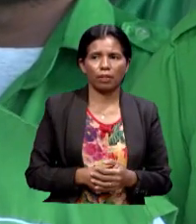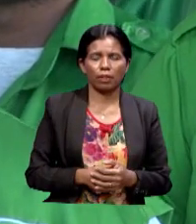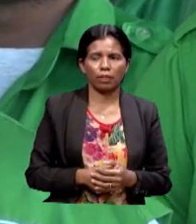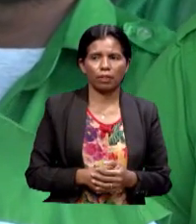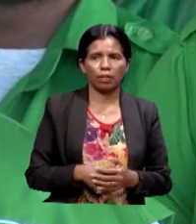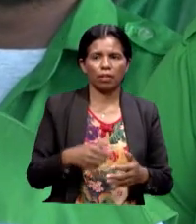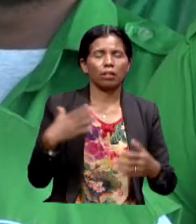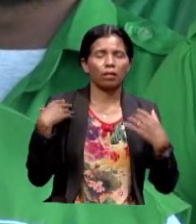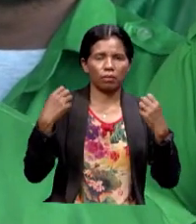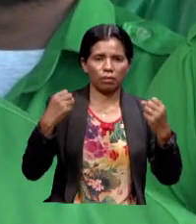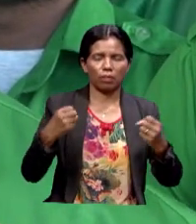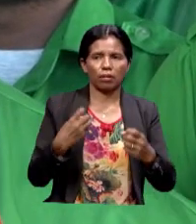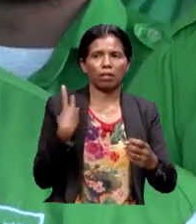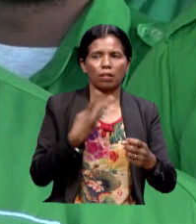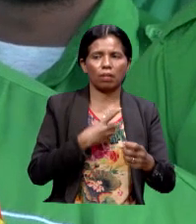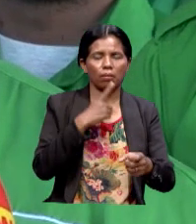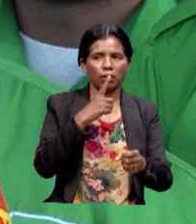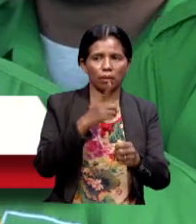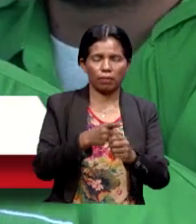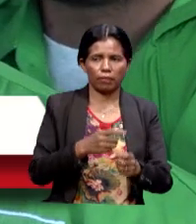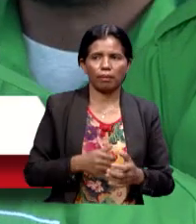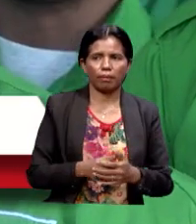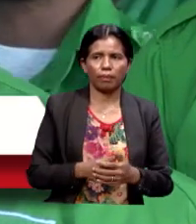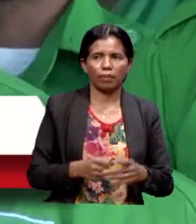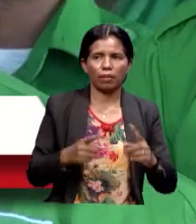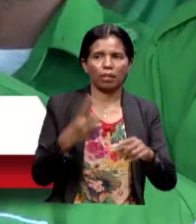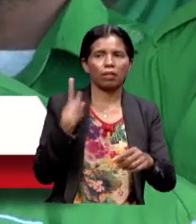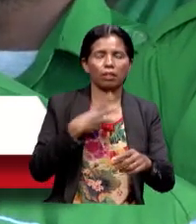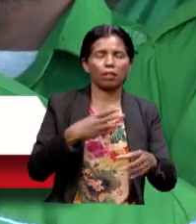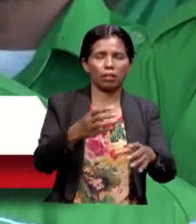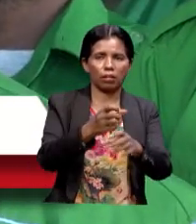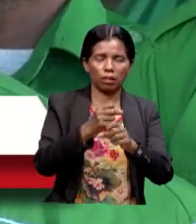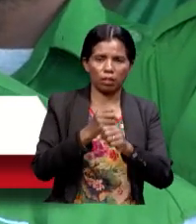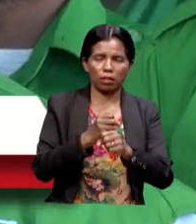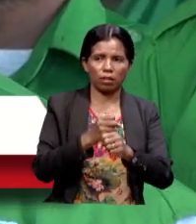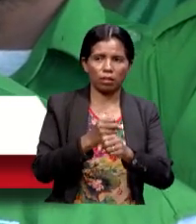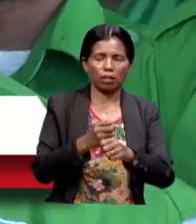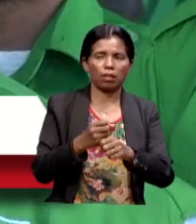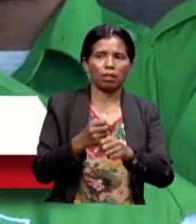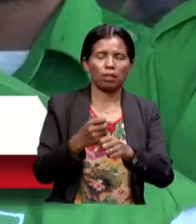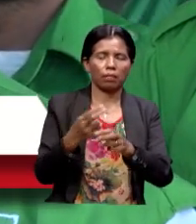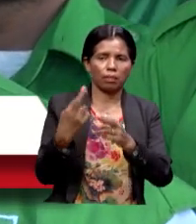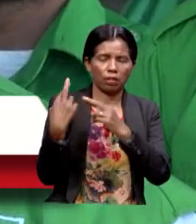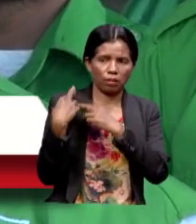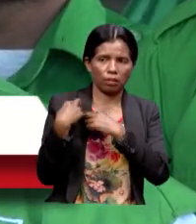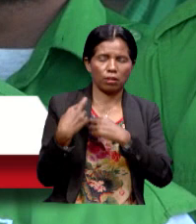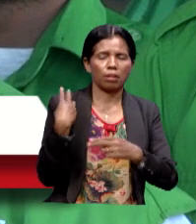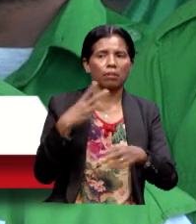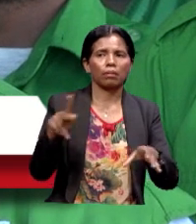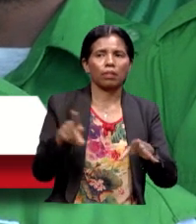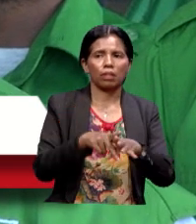com mais nem força, nem mete, nem garantir. Hoje, se fosse a moto da América Congressista, marca a presença